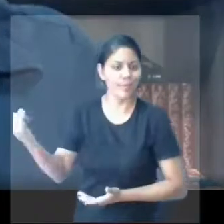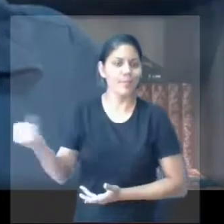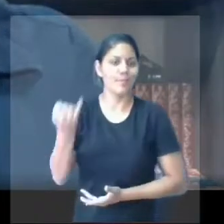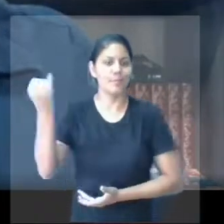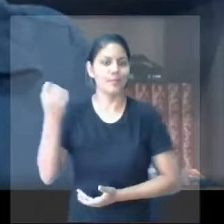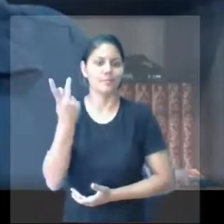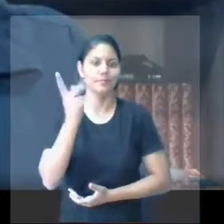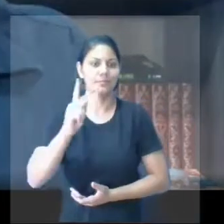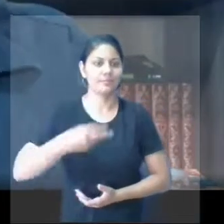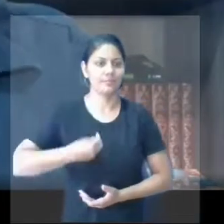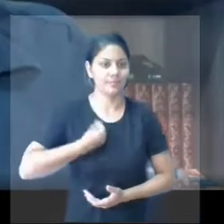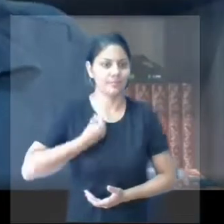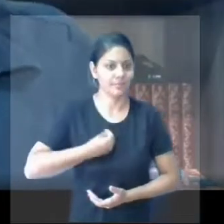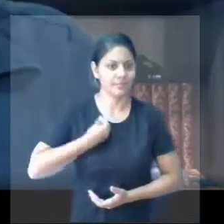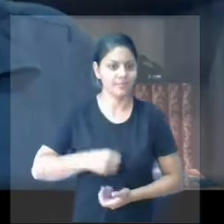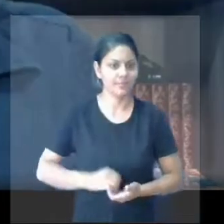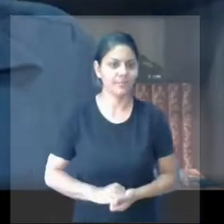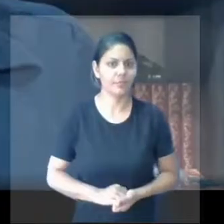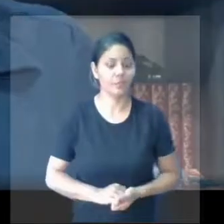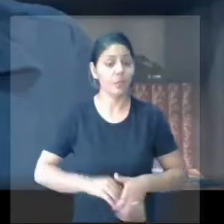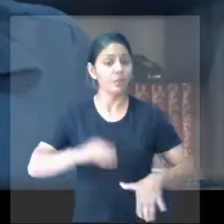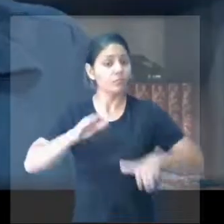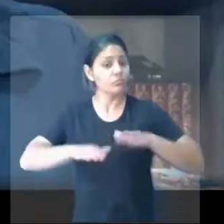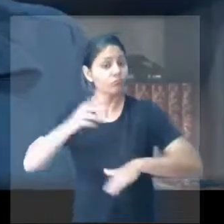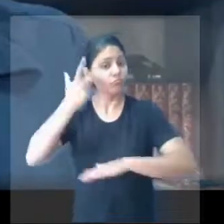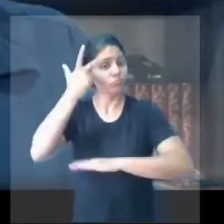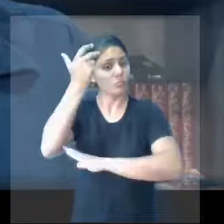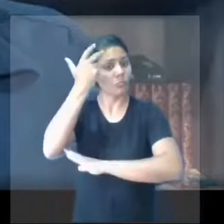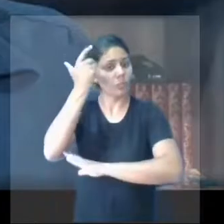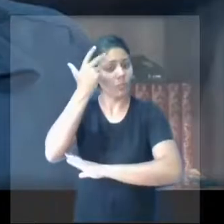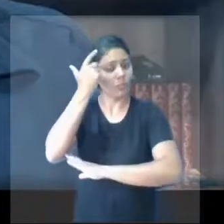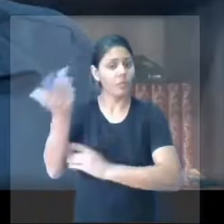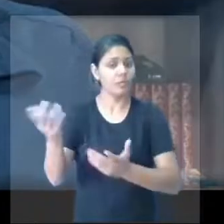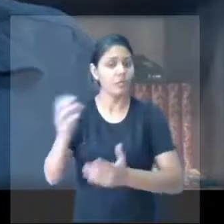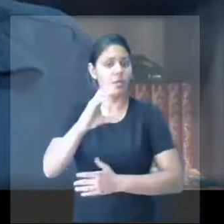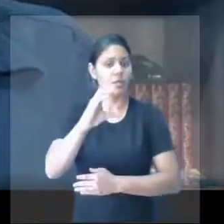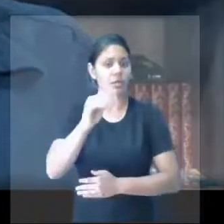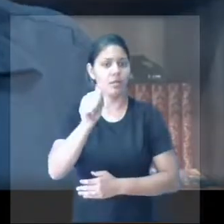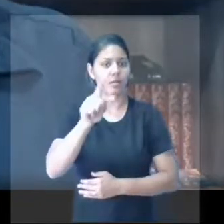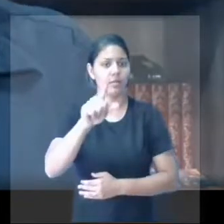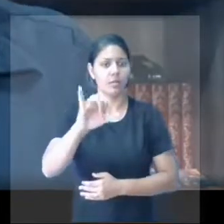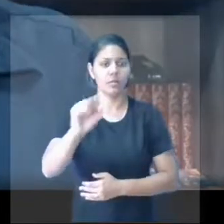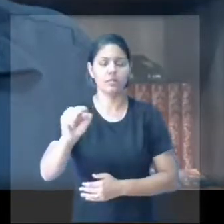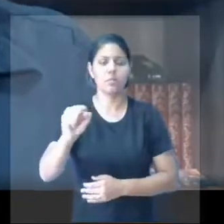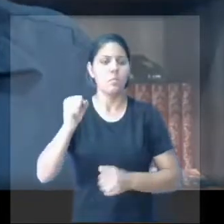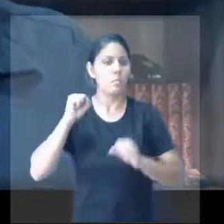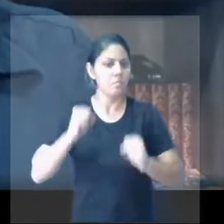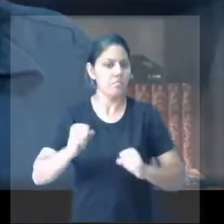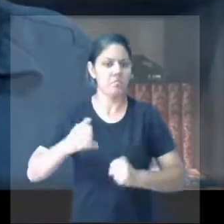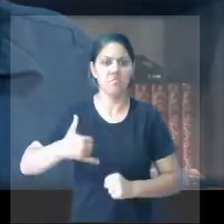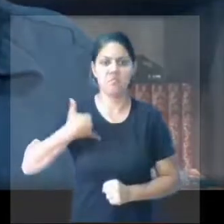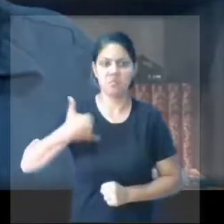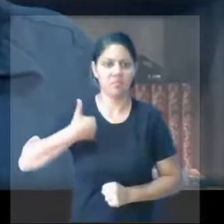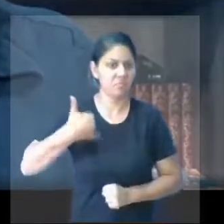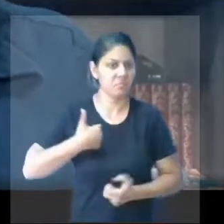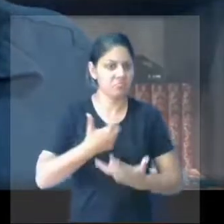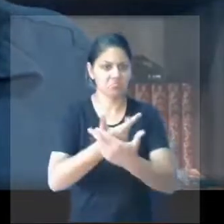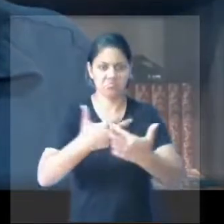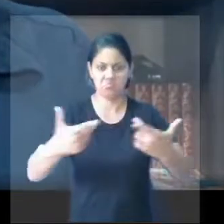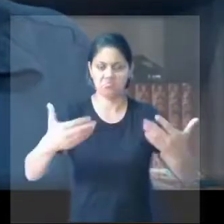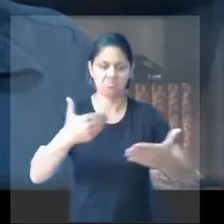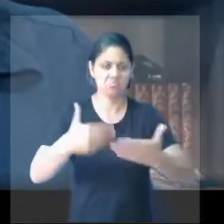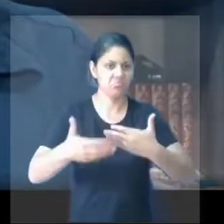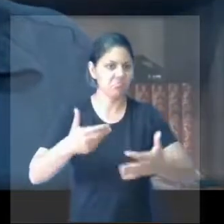os clássicos, eles podem ser lidos com qualquer idade, mas é típico do clássico ser